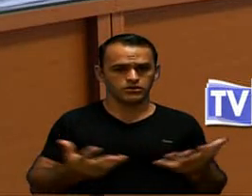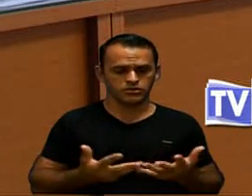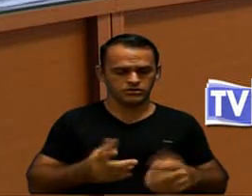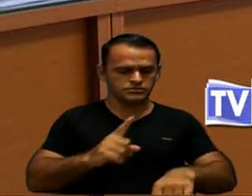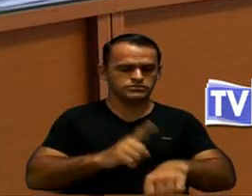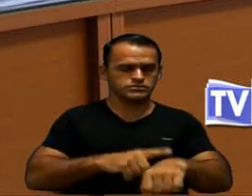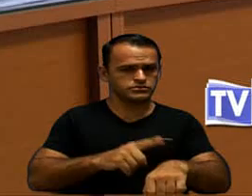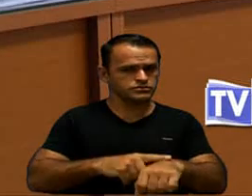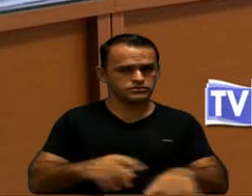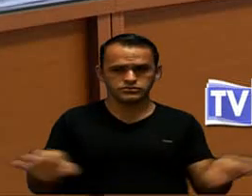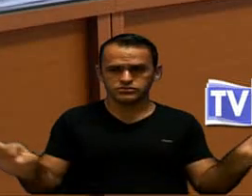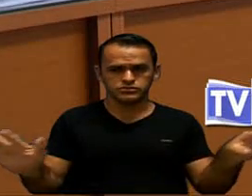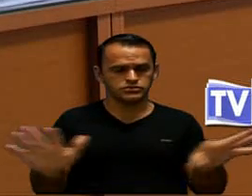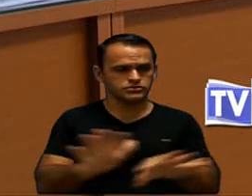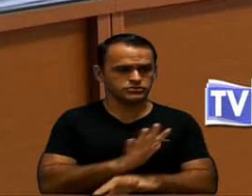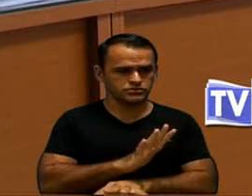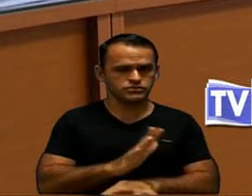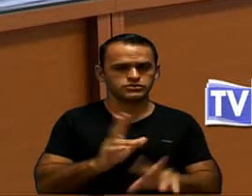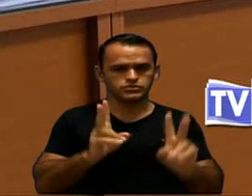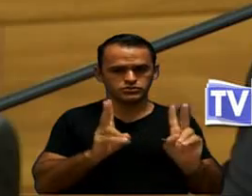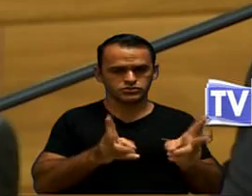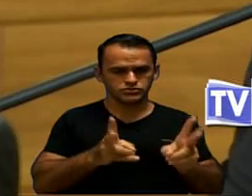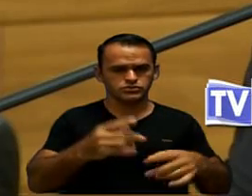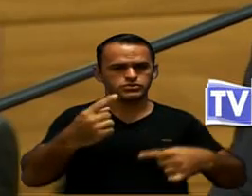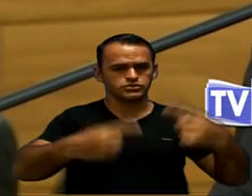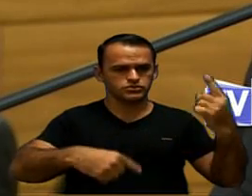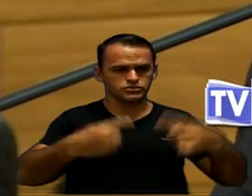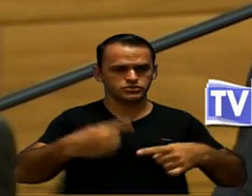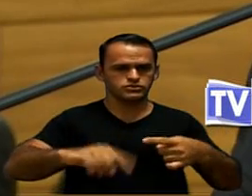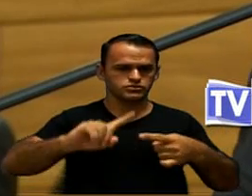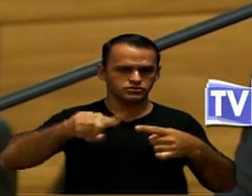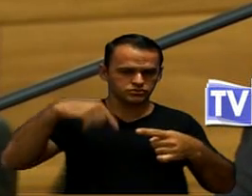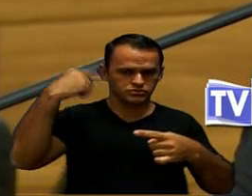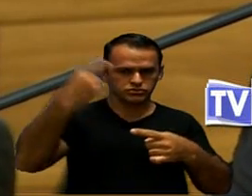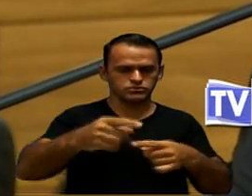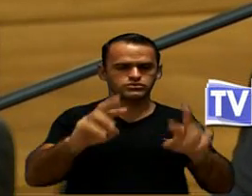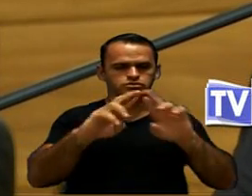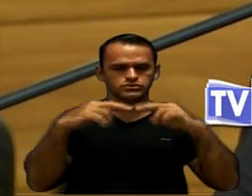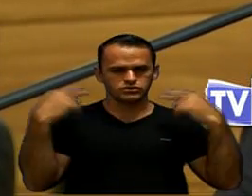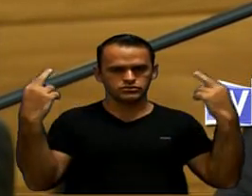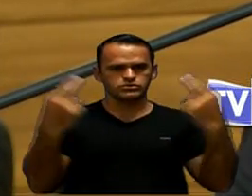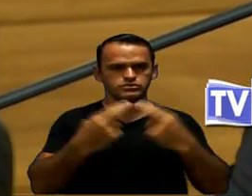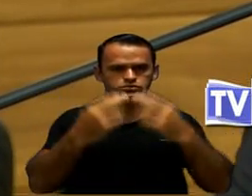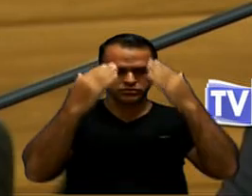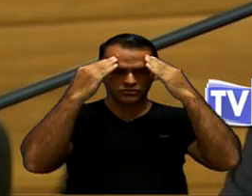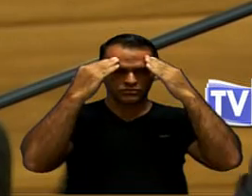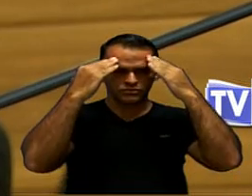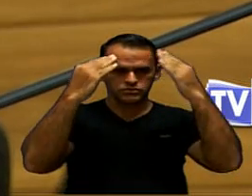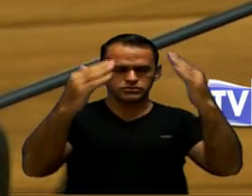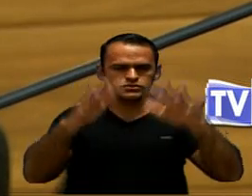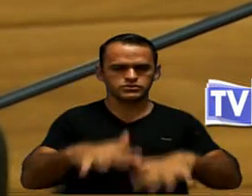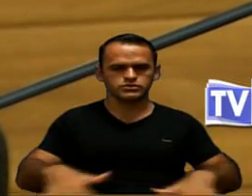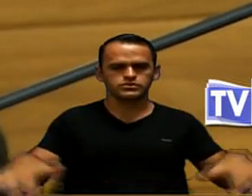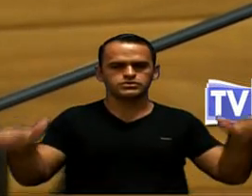tempo regimental, continua a discussão na próxima sessão. Obrigado a todos,